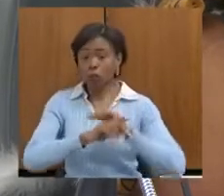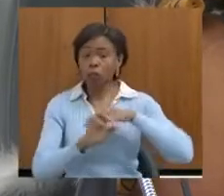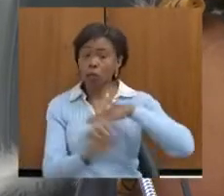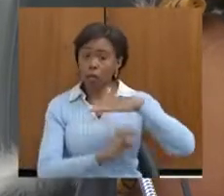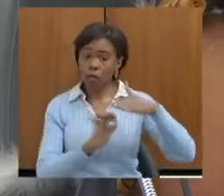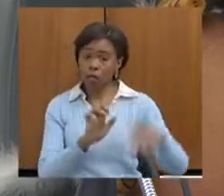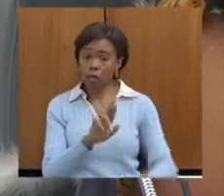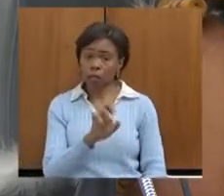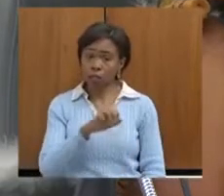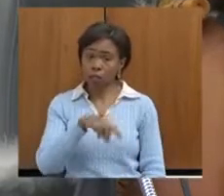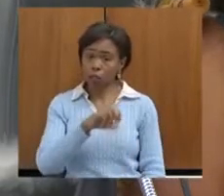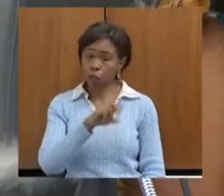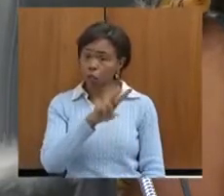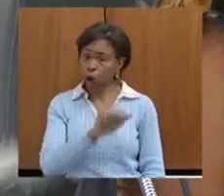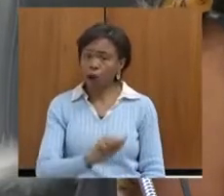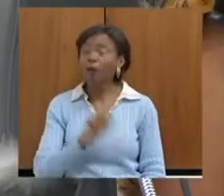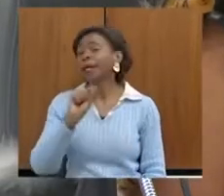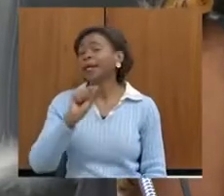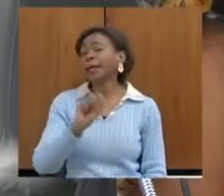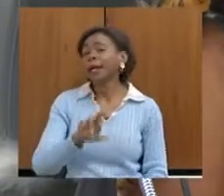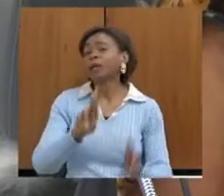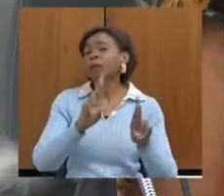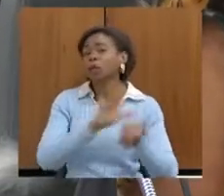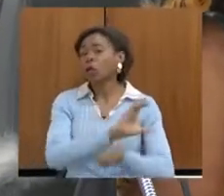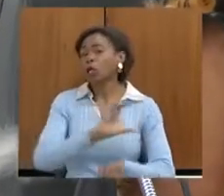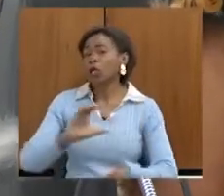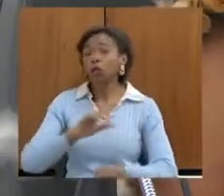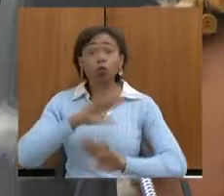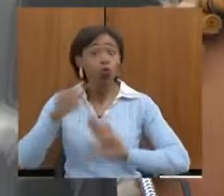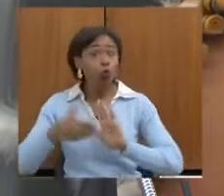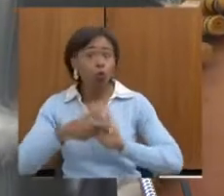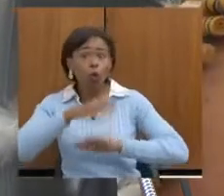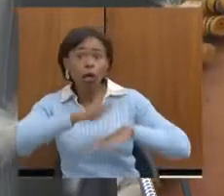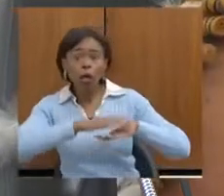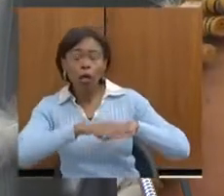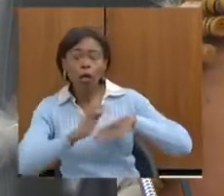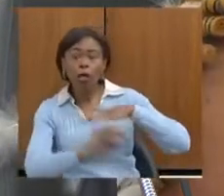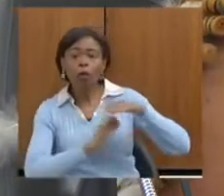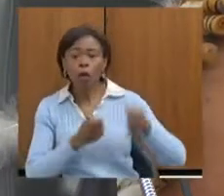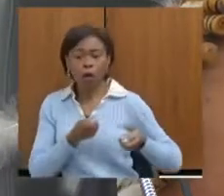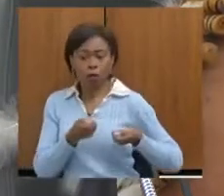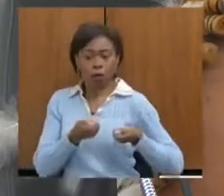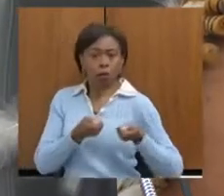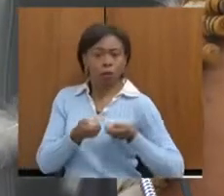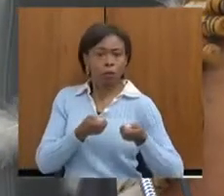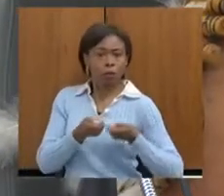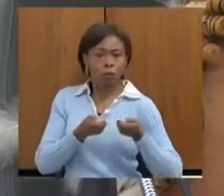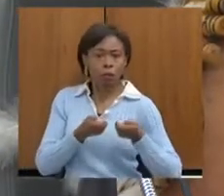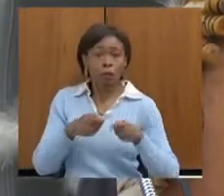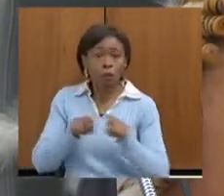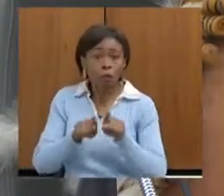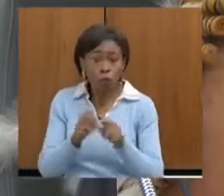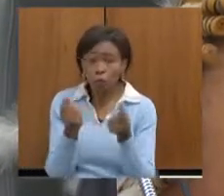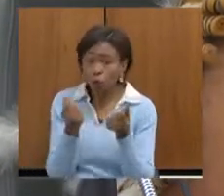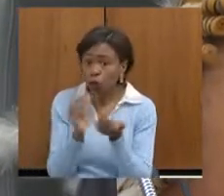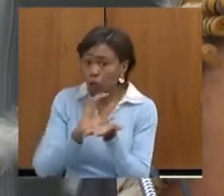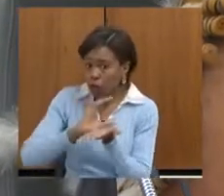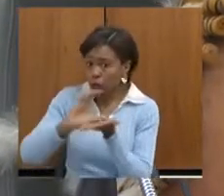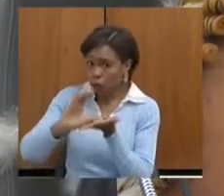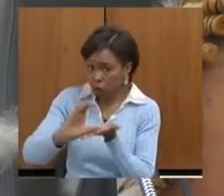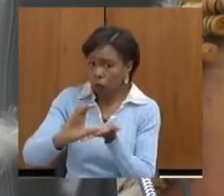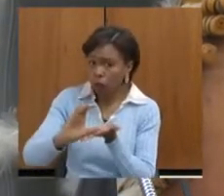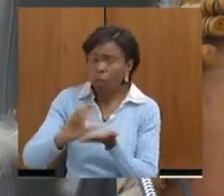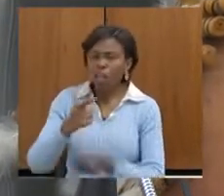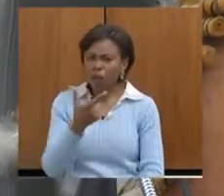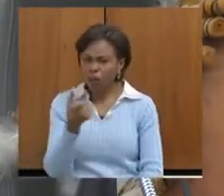coordena tudo quem controla são eles eles estão disputando isso e o recurso não são dinheiro sai